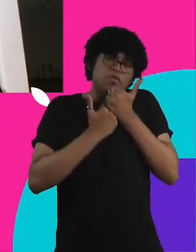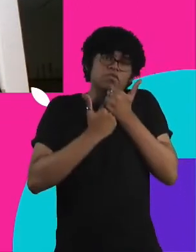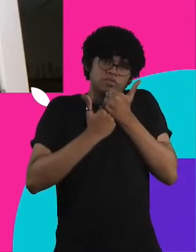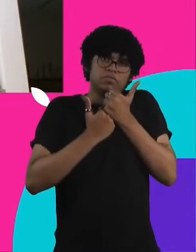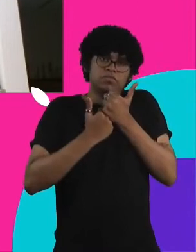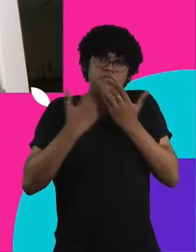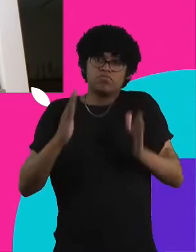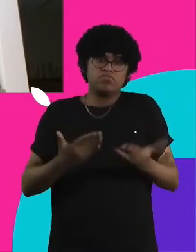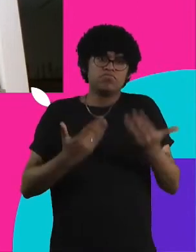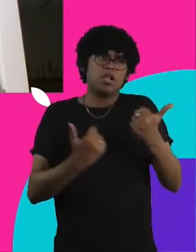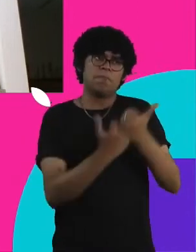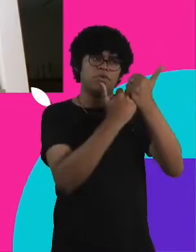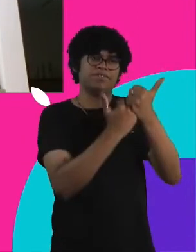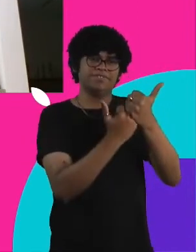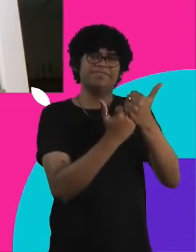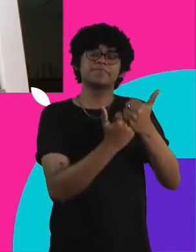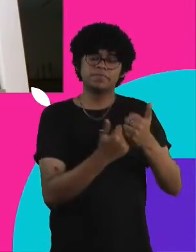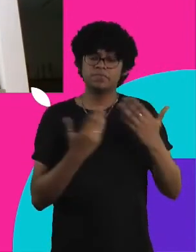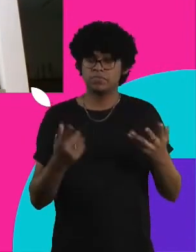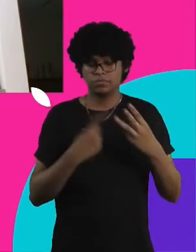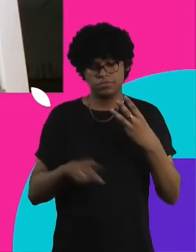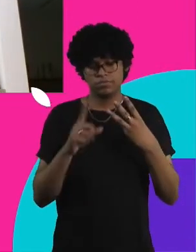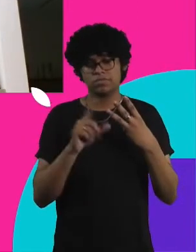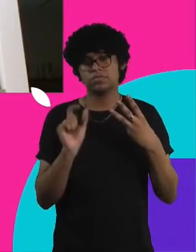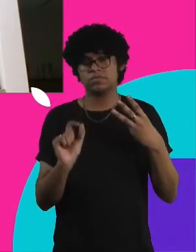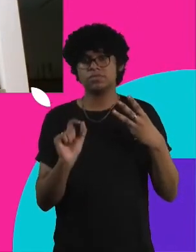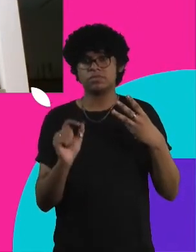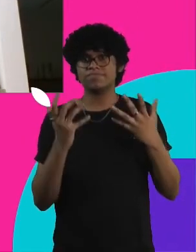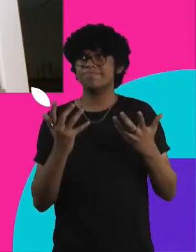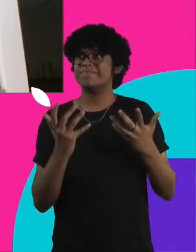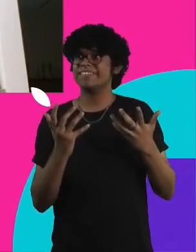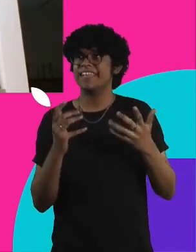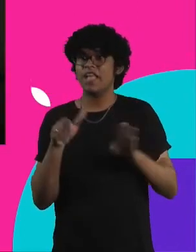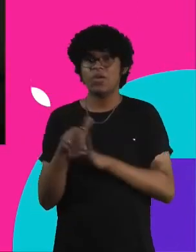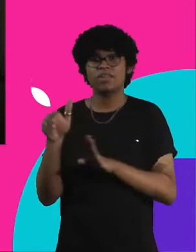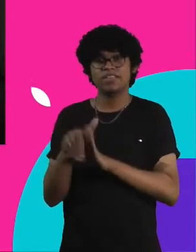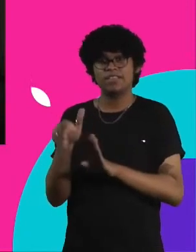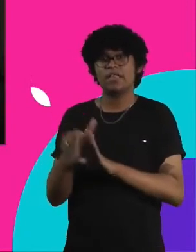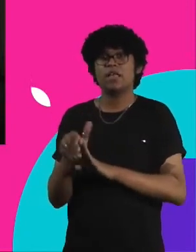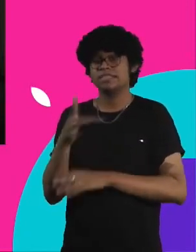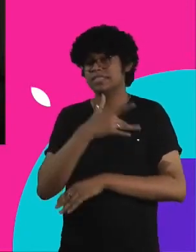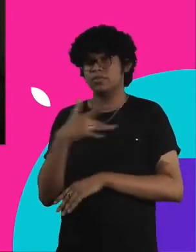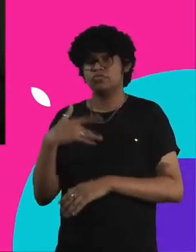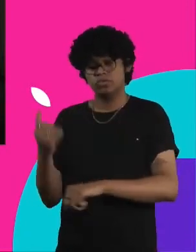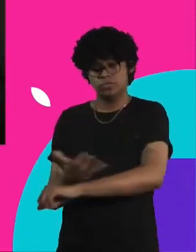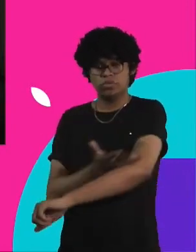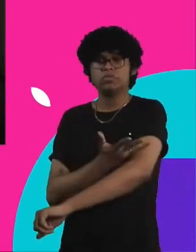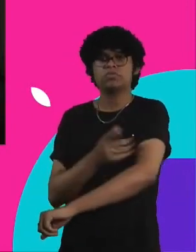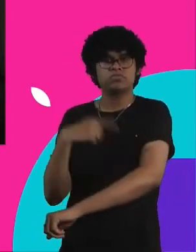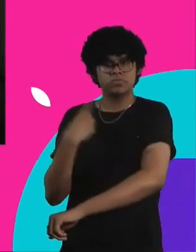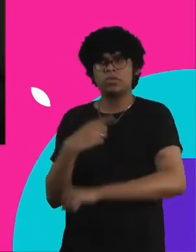fomentou isso. E a terceira coisa que a gente buscou fazer foi orientá-las em relação à saúde emocional. A gente fez